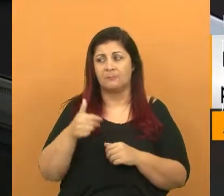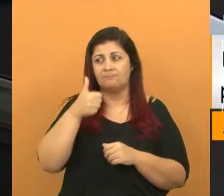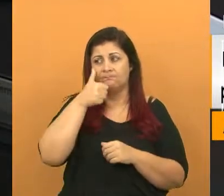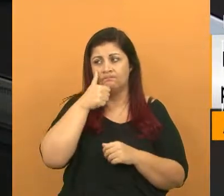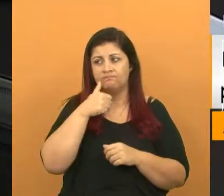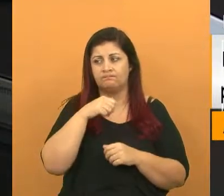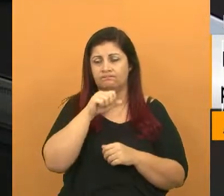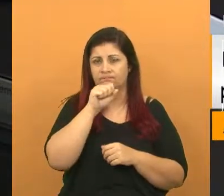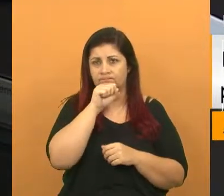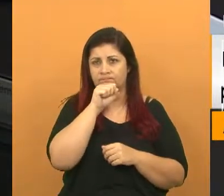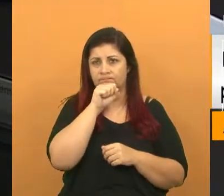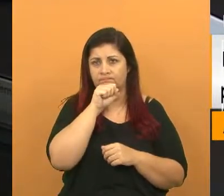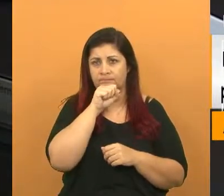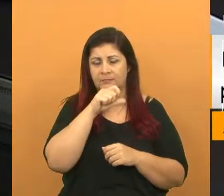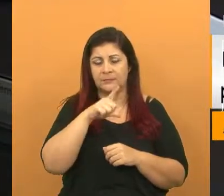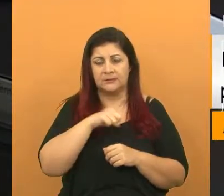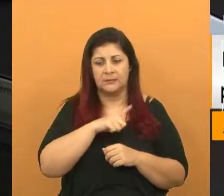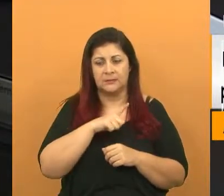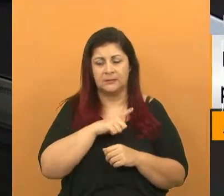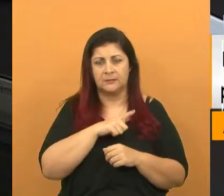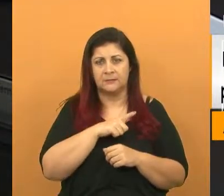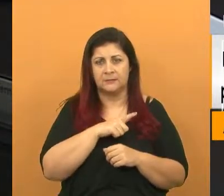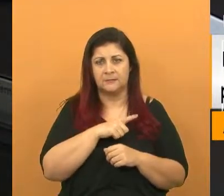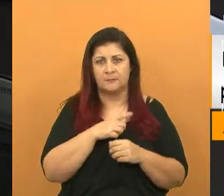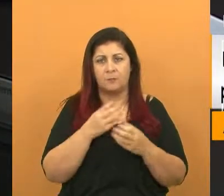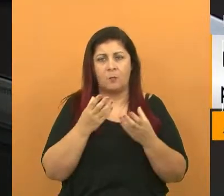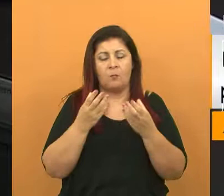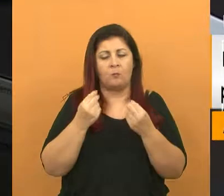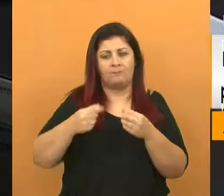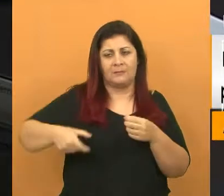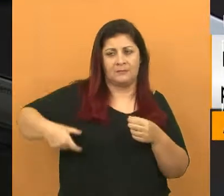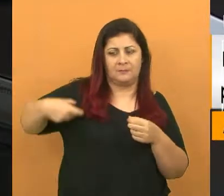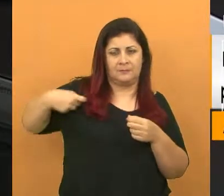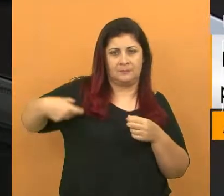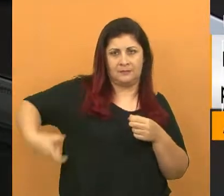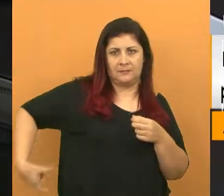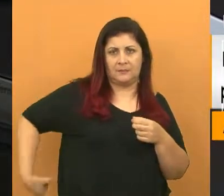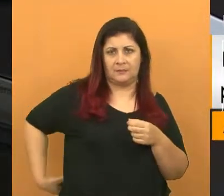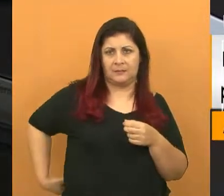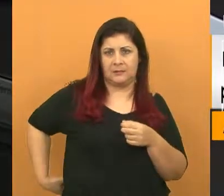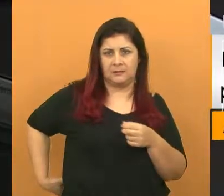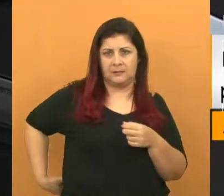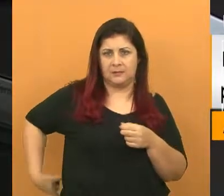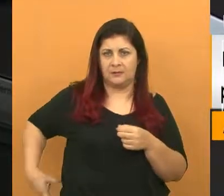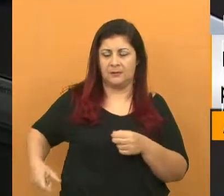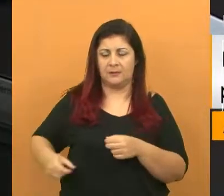com inúmeras vértebras da coluna,